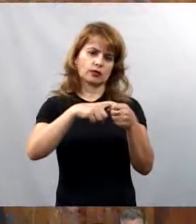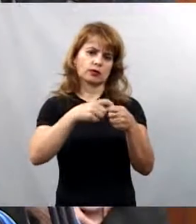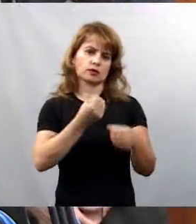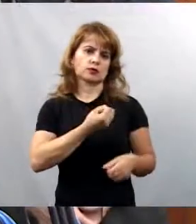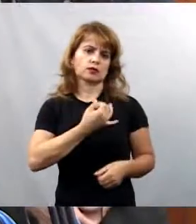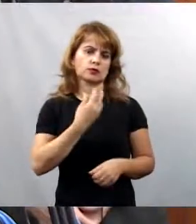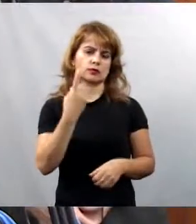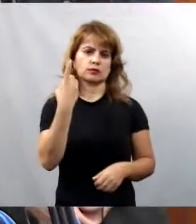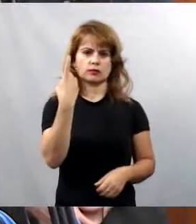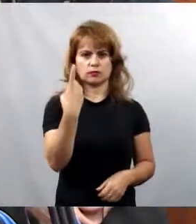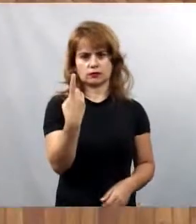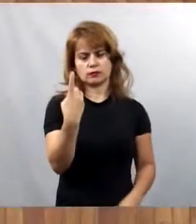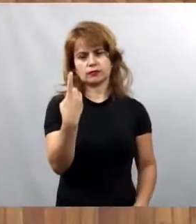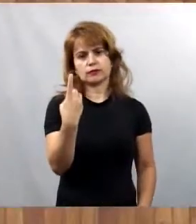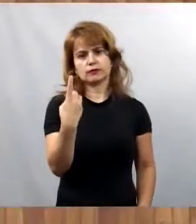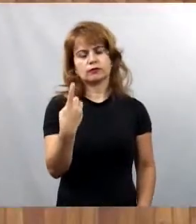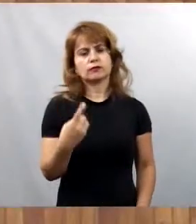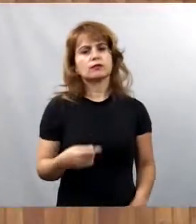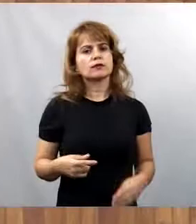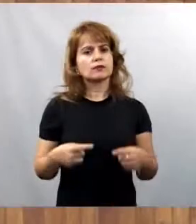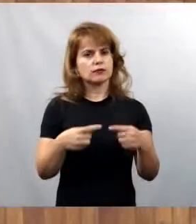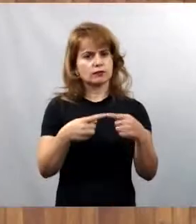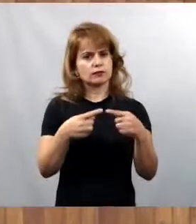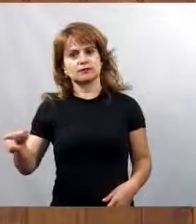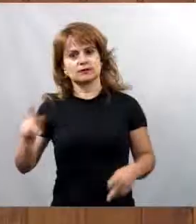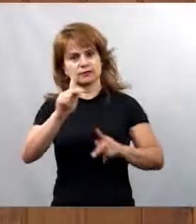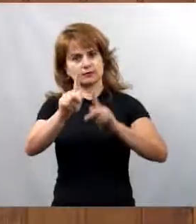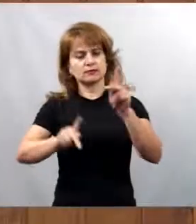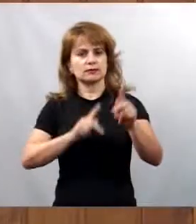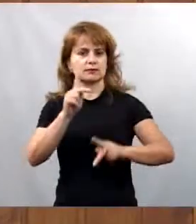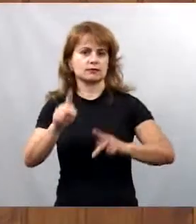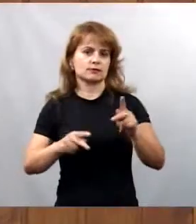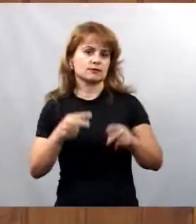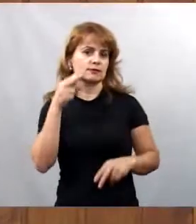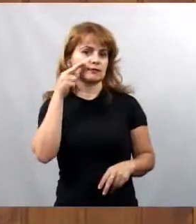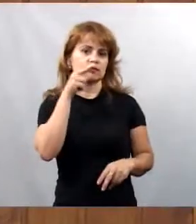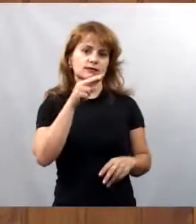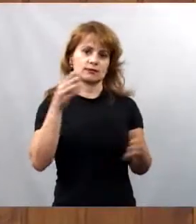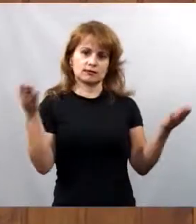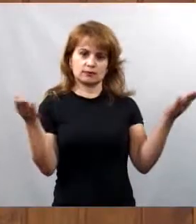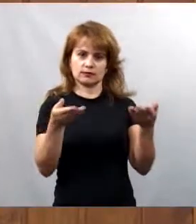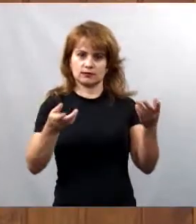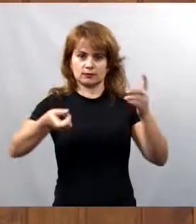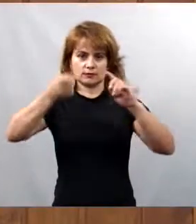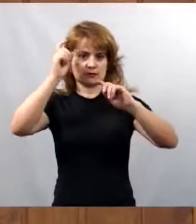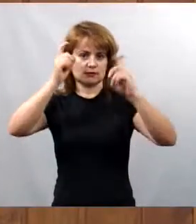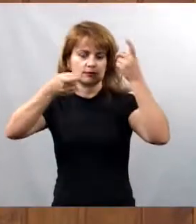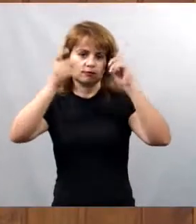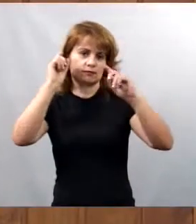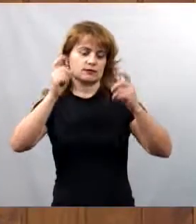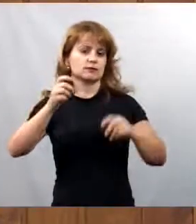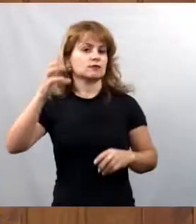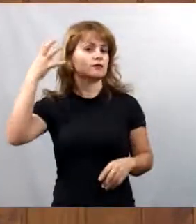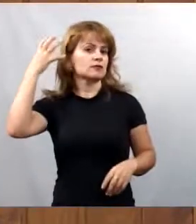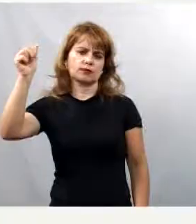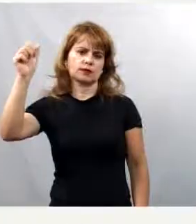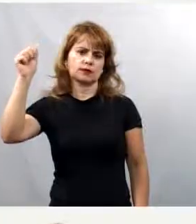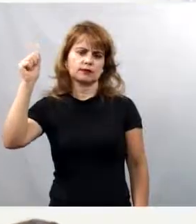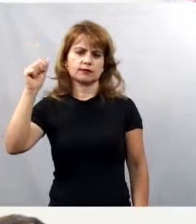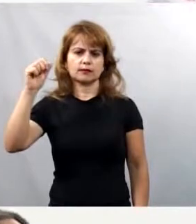teve aprovação unânime dos vereadores projeto da vereadora Sônia Tony considerando de utilidade pública Municipal